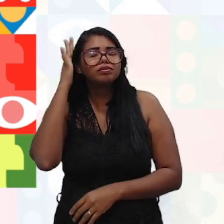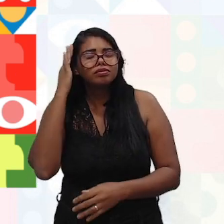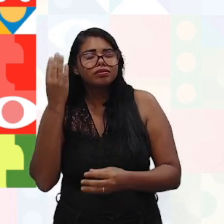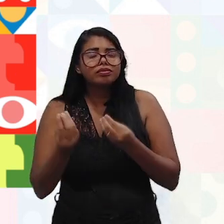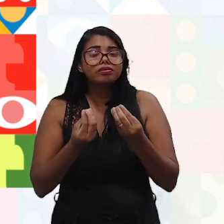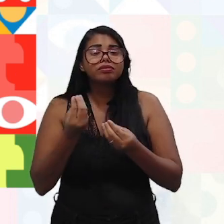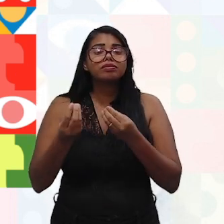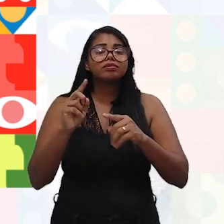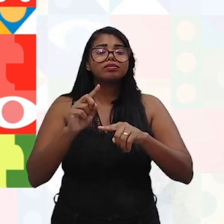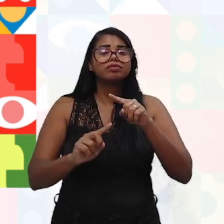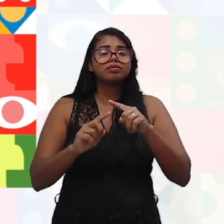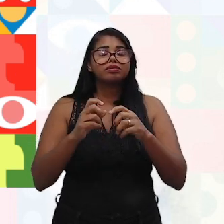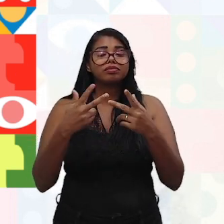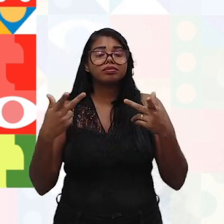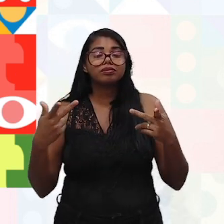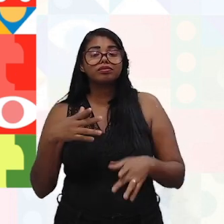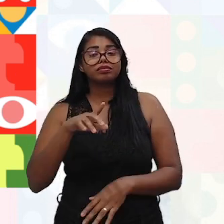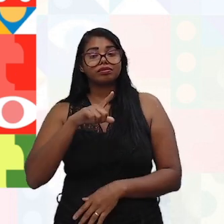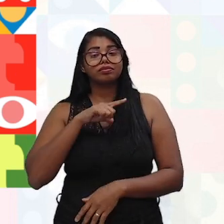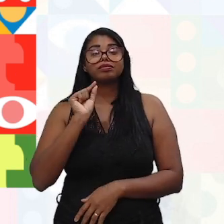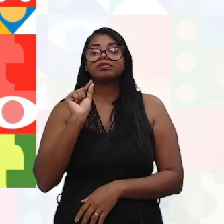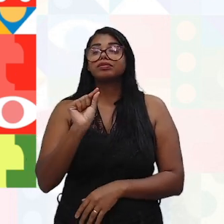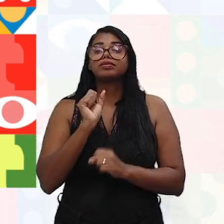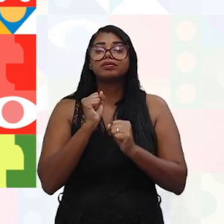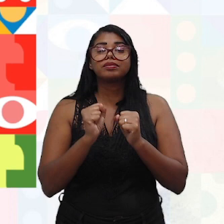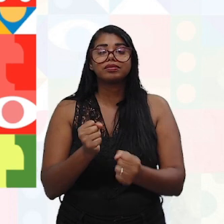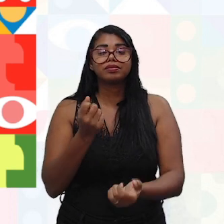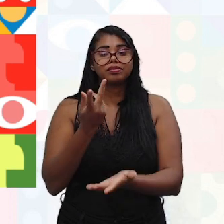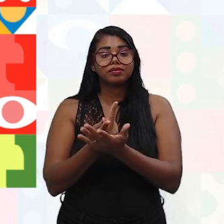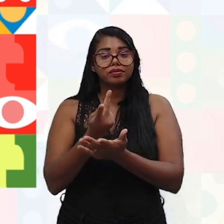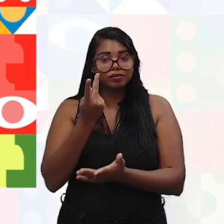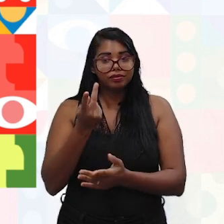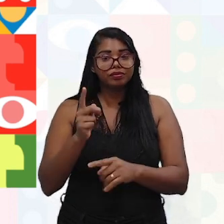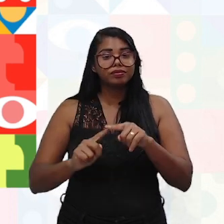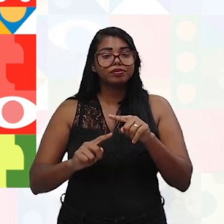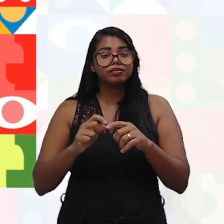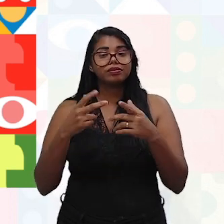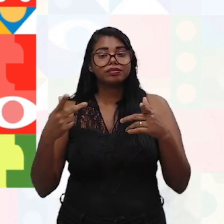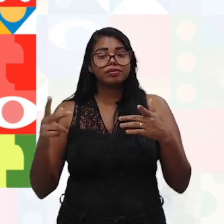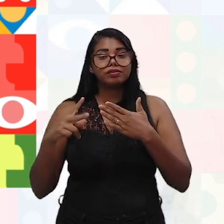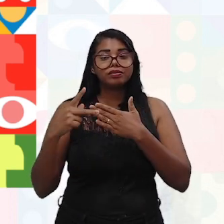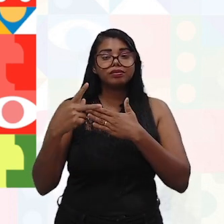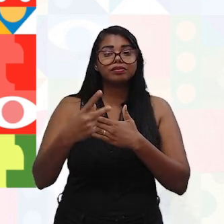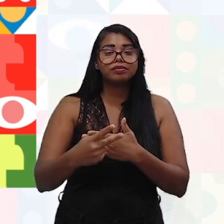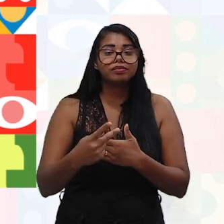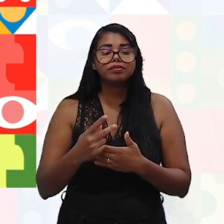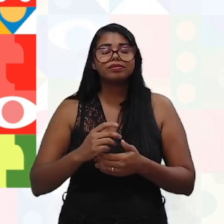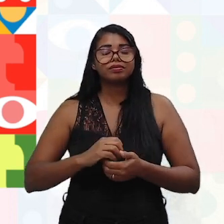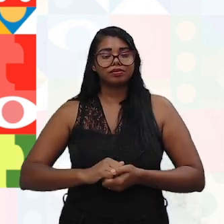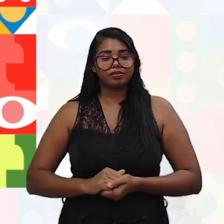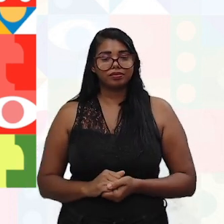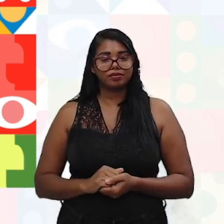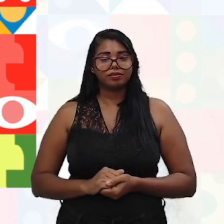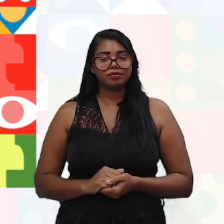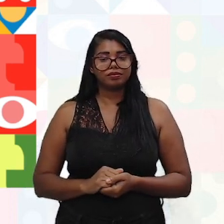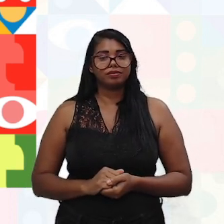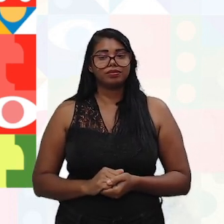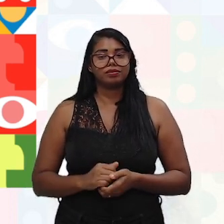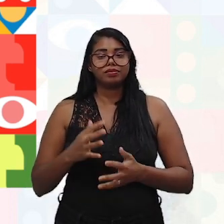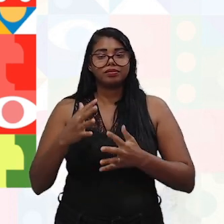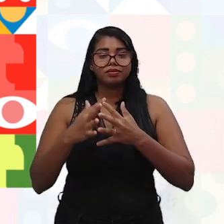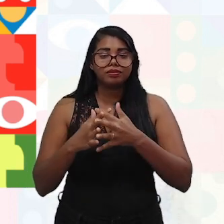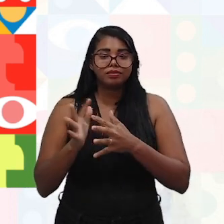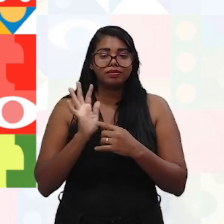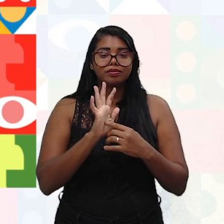quais materiais ele tem e o que é que ele pode fazer com aqueles materiais ao longo do tempo, como é que ele pode intervir a